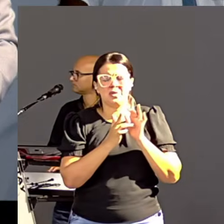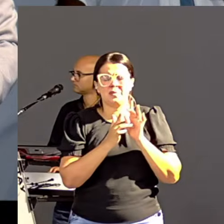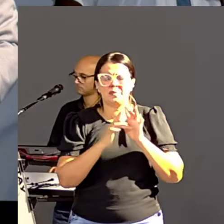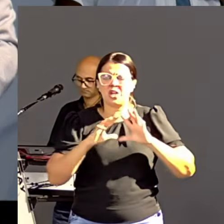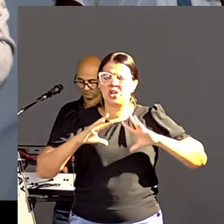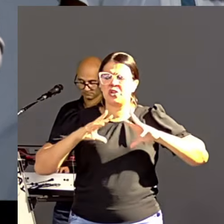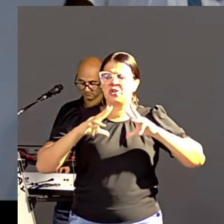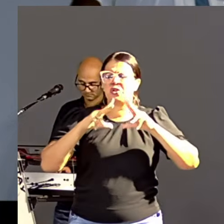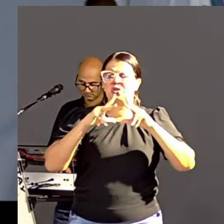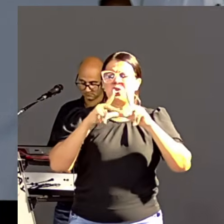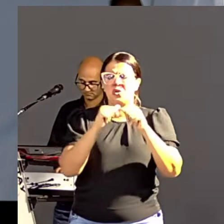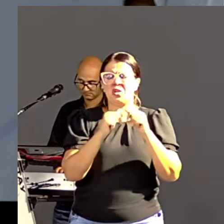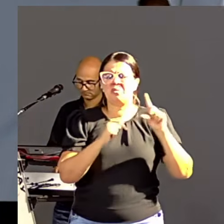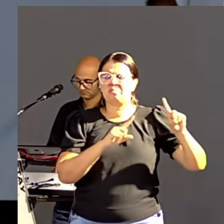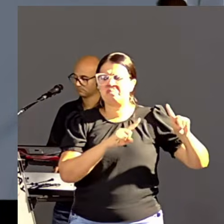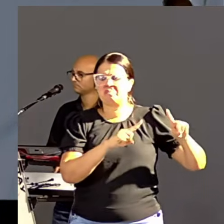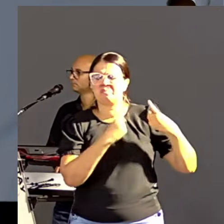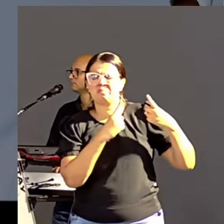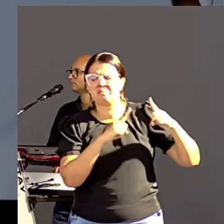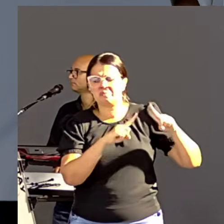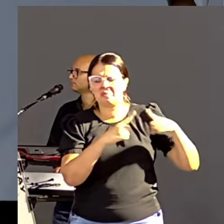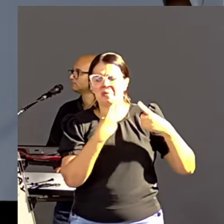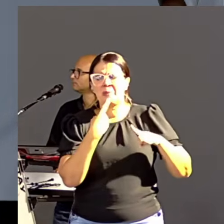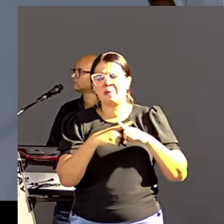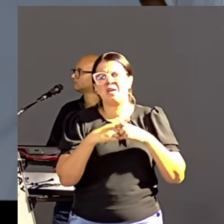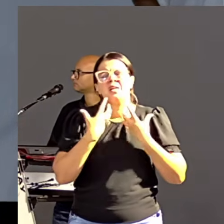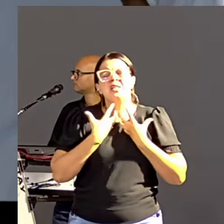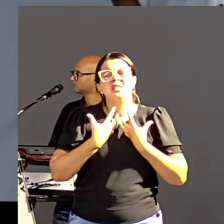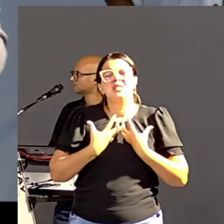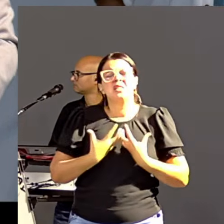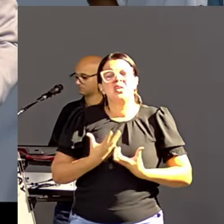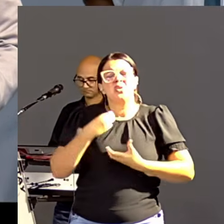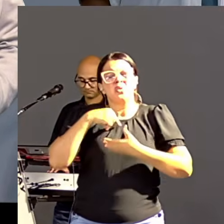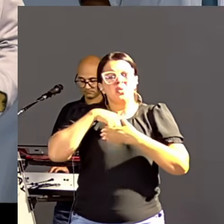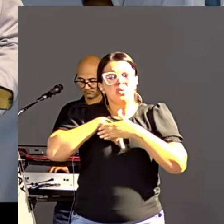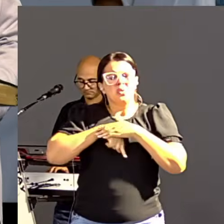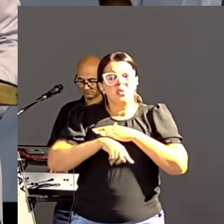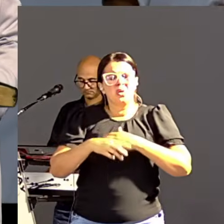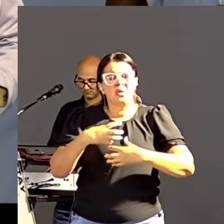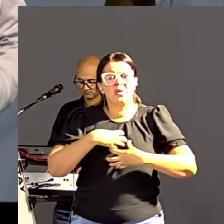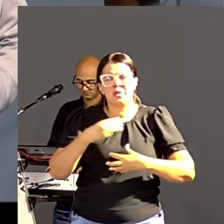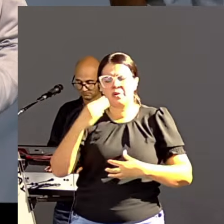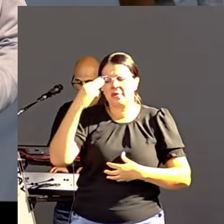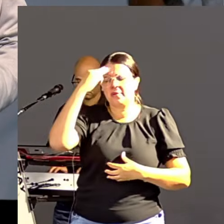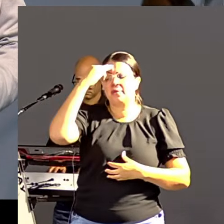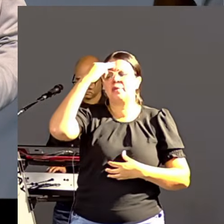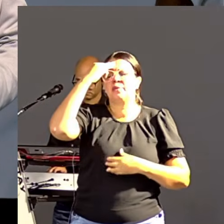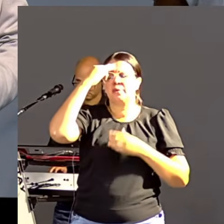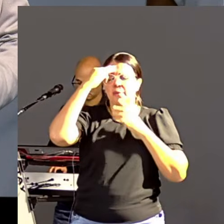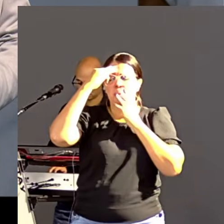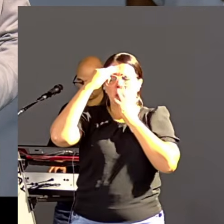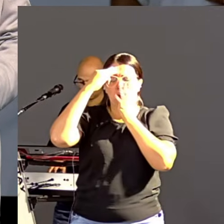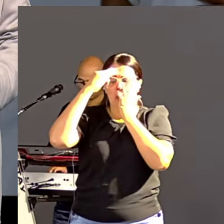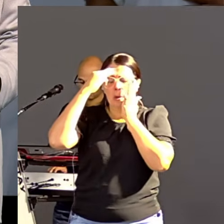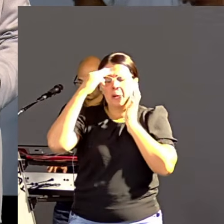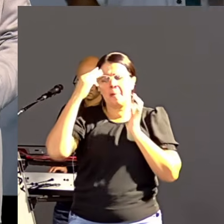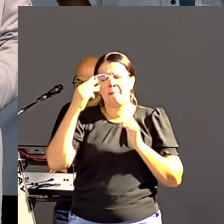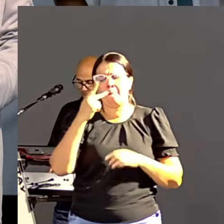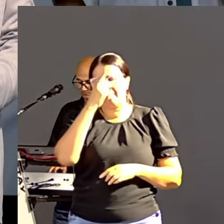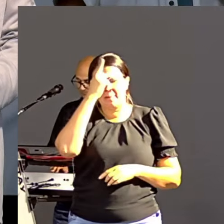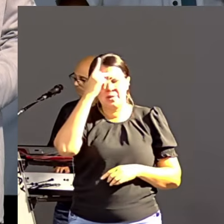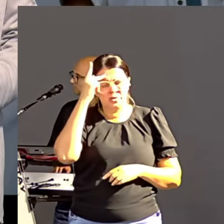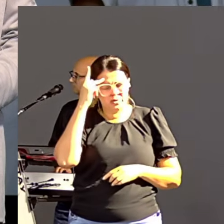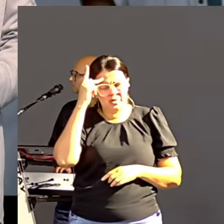Toda sugestão que tem chegado a partir de cansaço na alma, na mente. Pessoas que estão lutando, meu